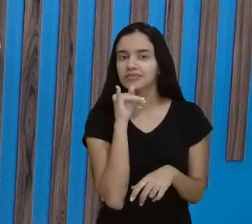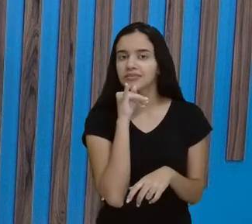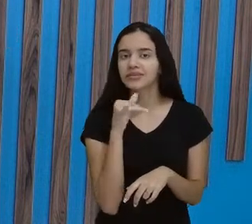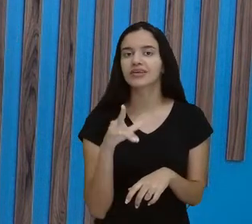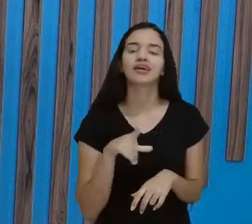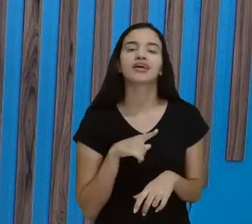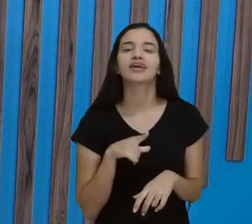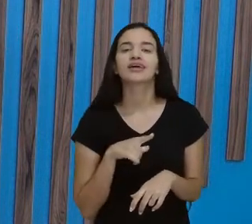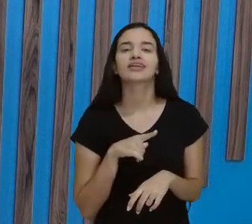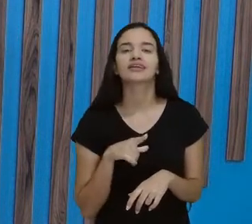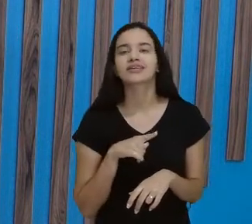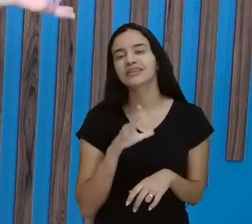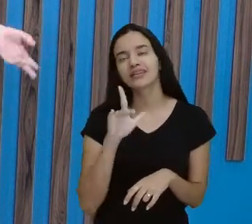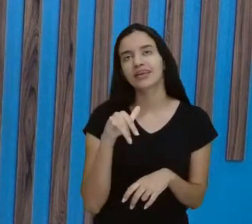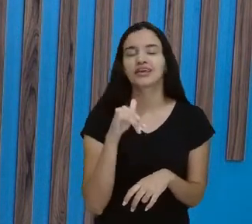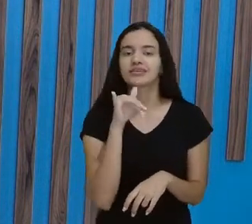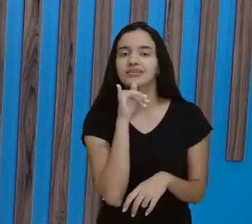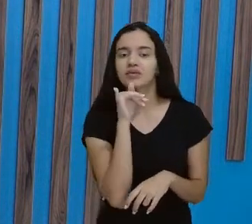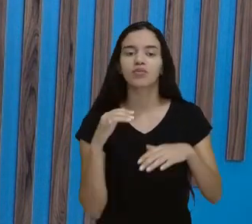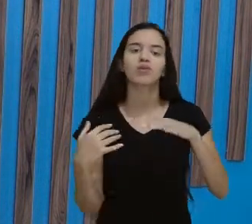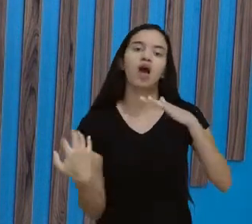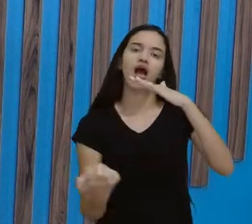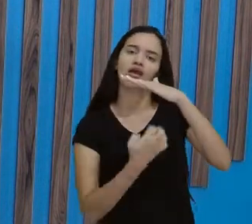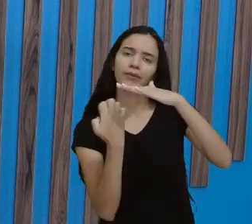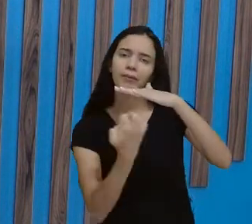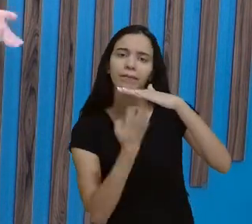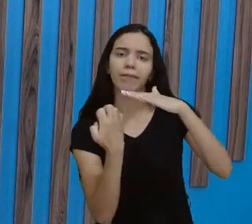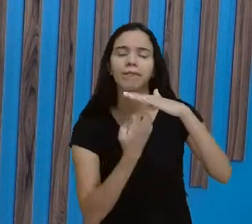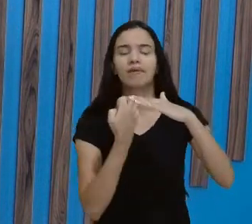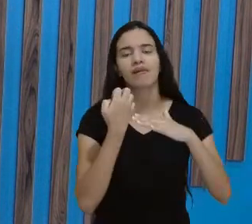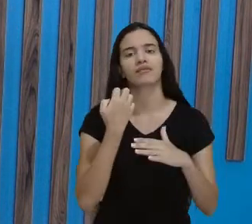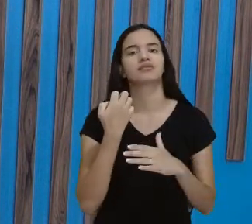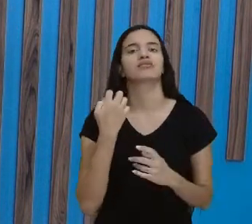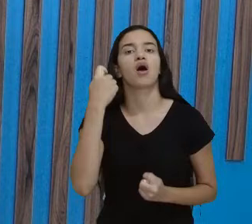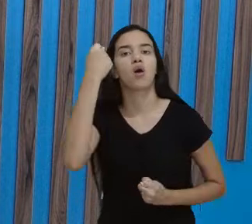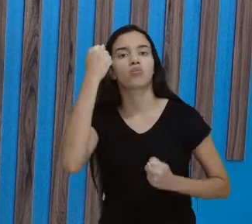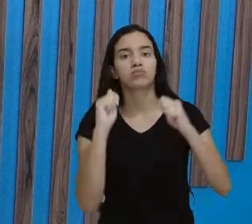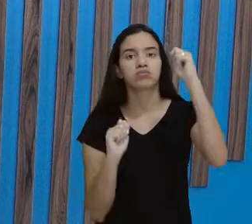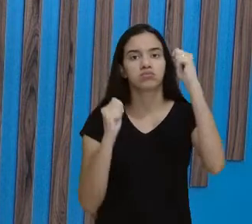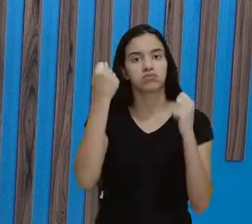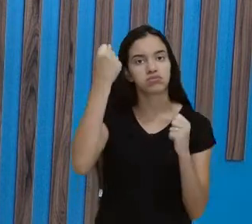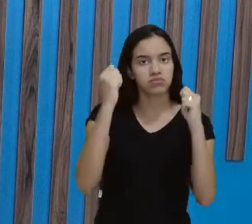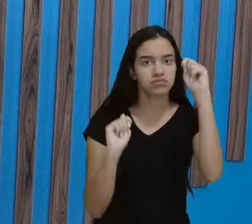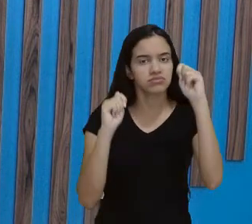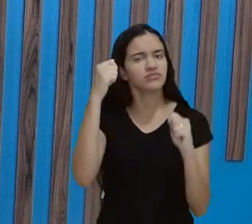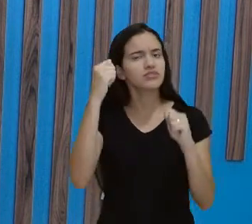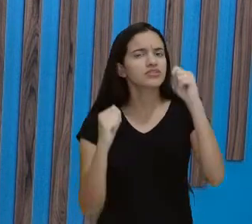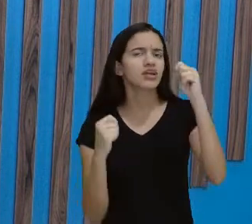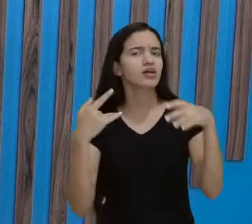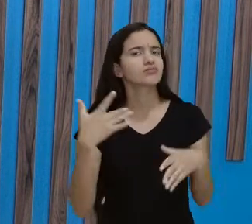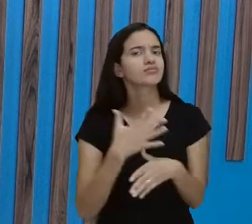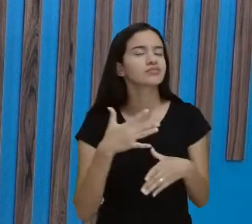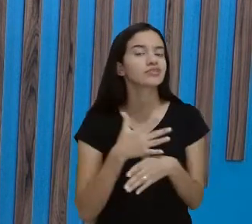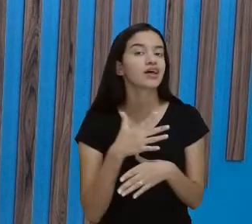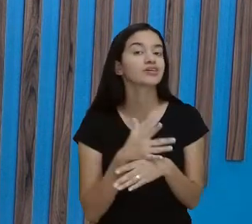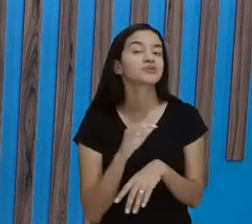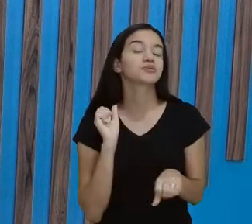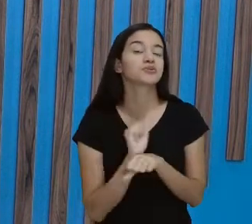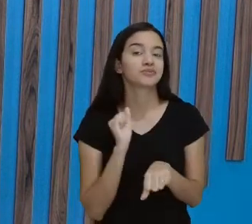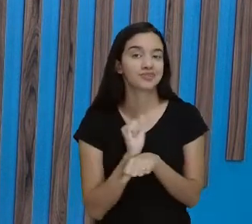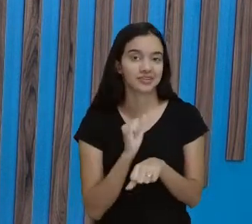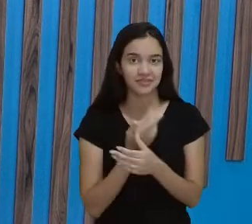existem fábricas, sei lá, área rural, área urbana? O que isso tem a ver? Compartilha aí comigo. Estou aguardando vocês,